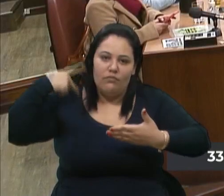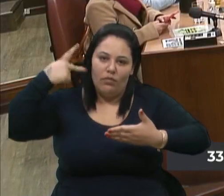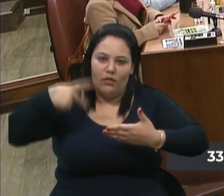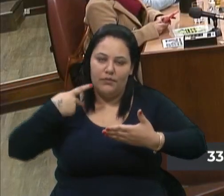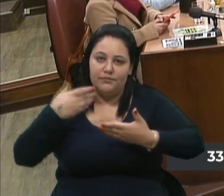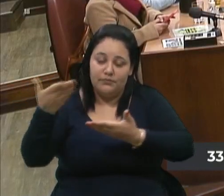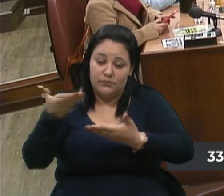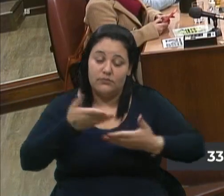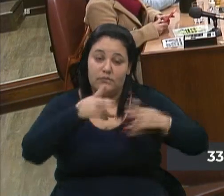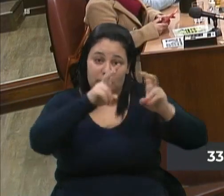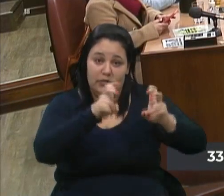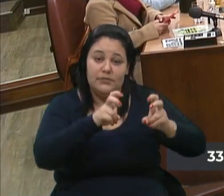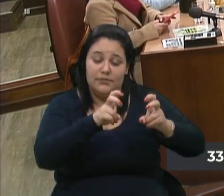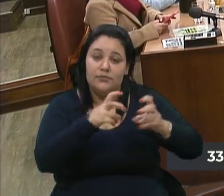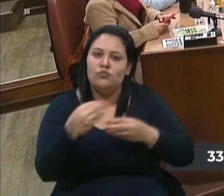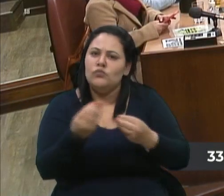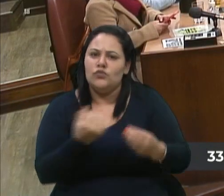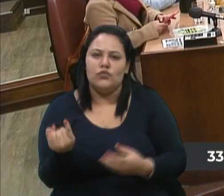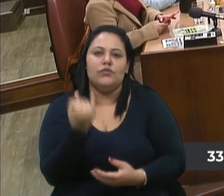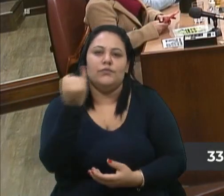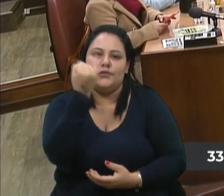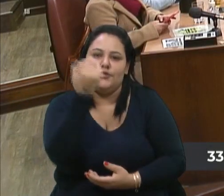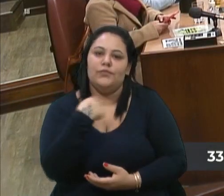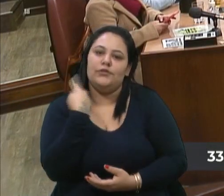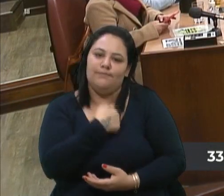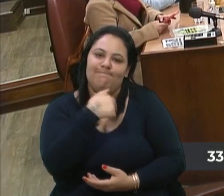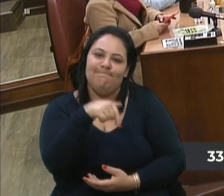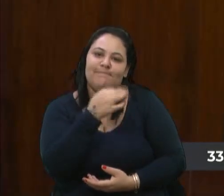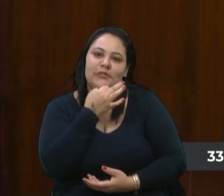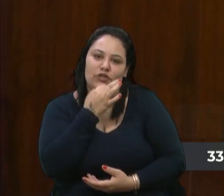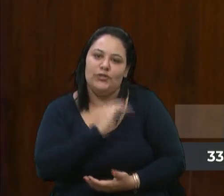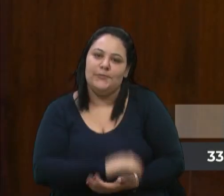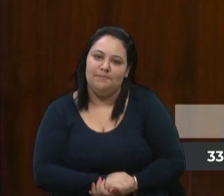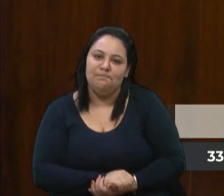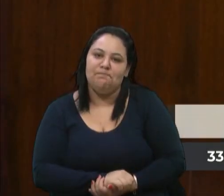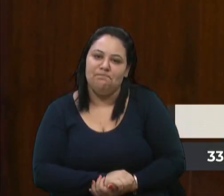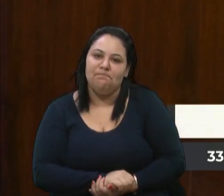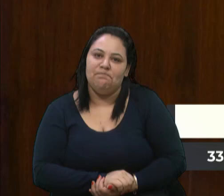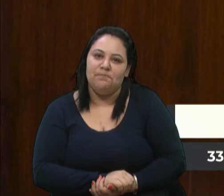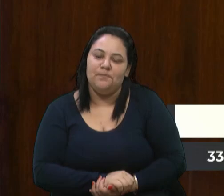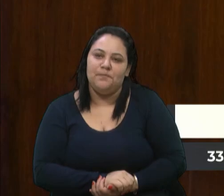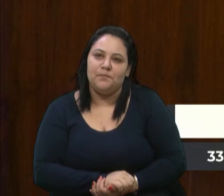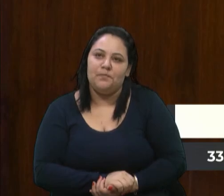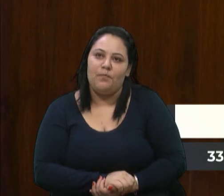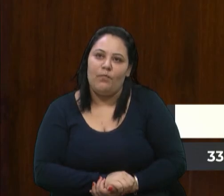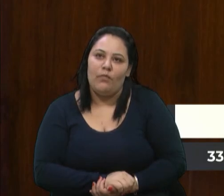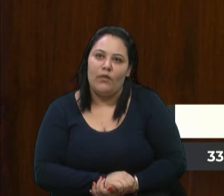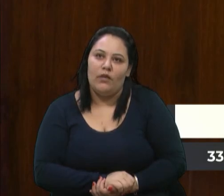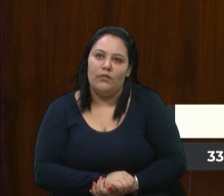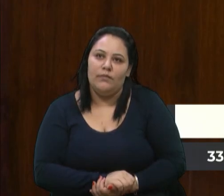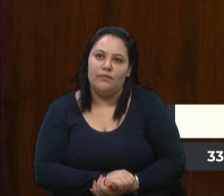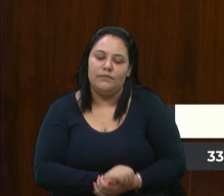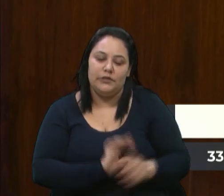esse tema, que é um tema tão importante, né, para nós. Inclusive, essa hospedaria solidária,